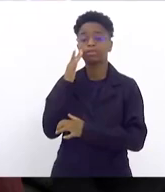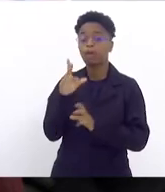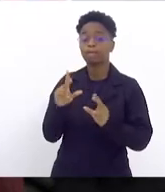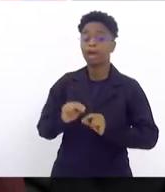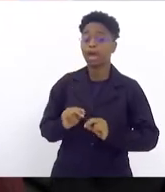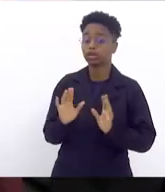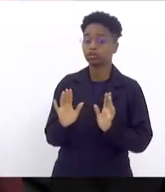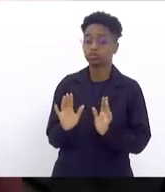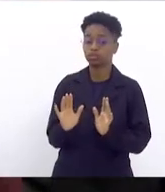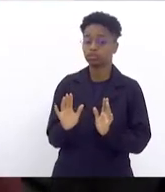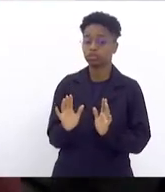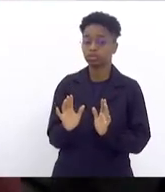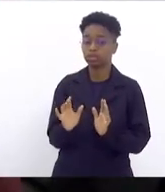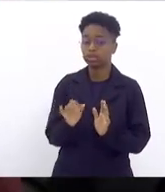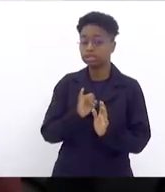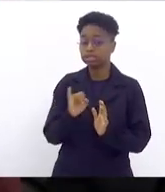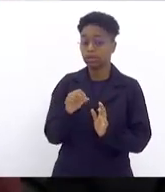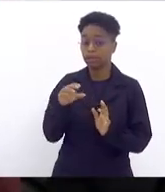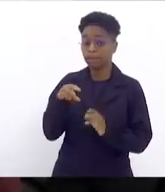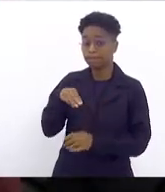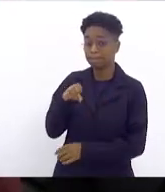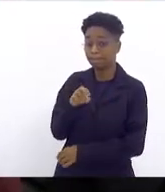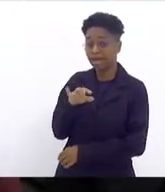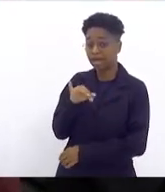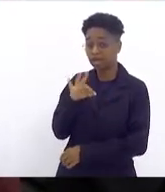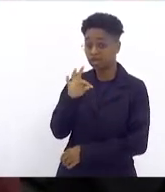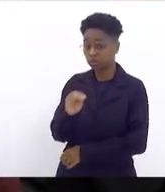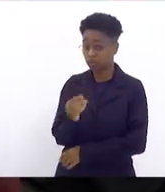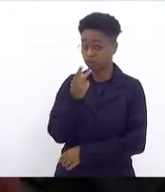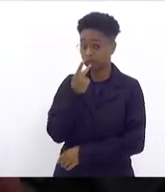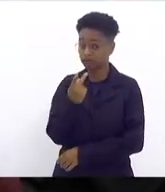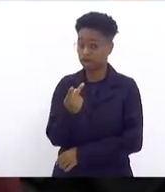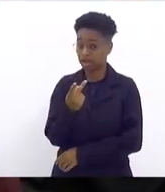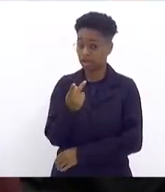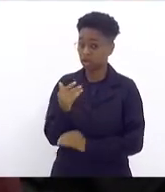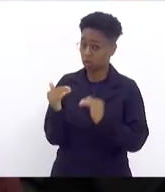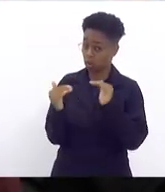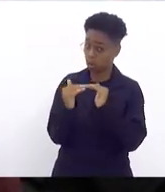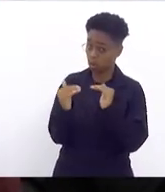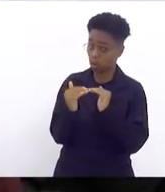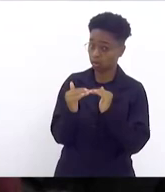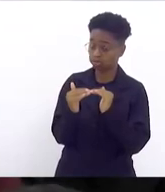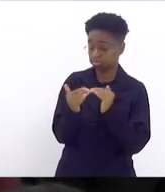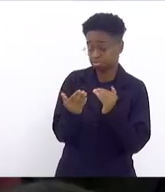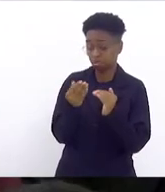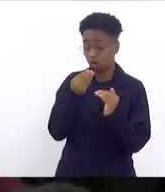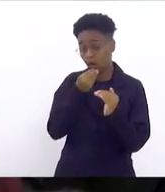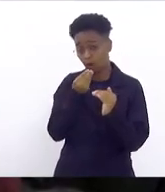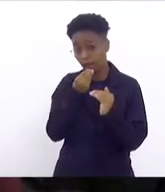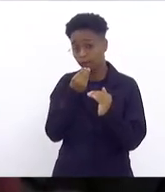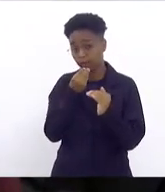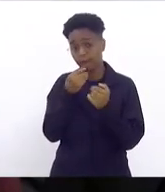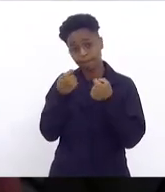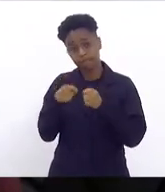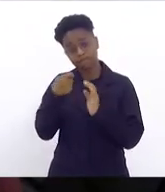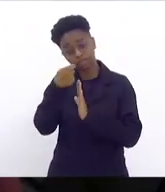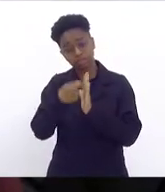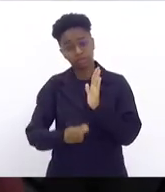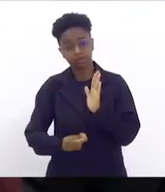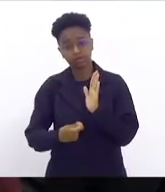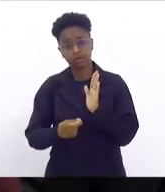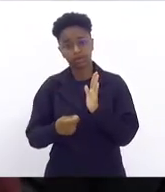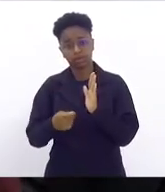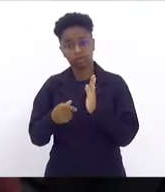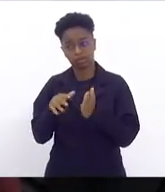Sim. Exatamente. Se no mérito eles disserem que estão concordando, evidentemente que eles têm que escrever no livro